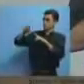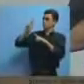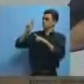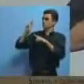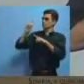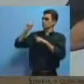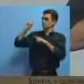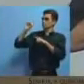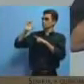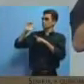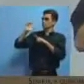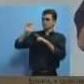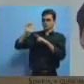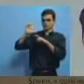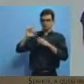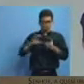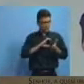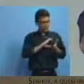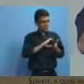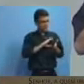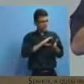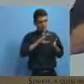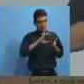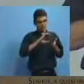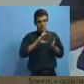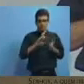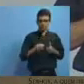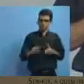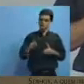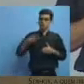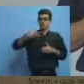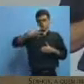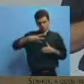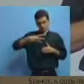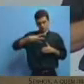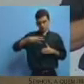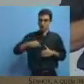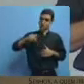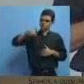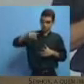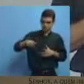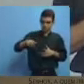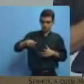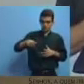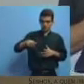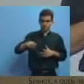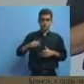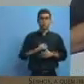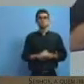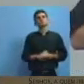Ezequiel, capítulo 37. Vinde, Espírito